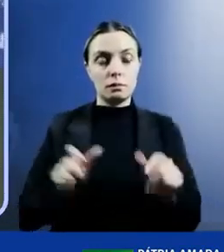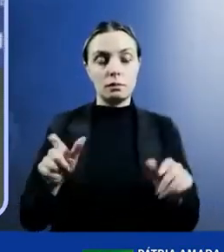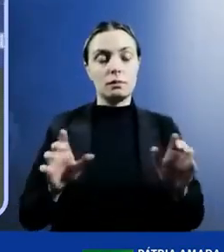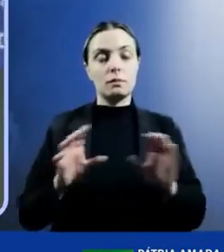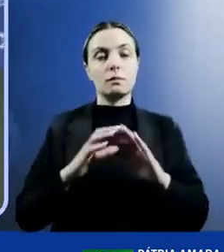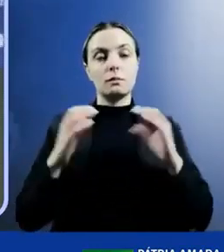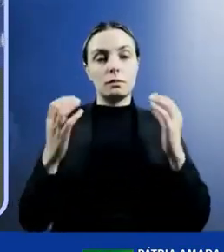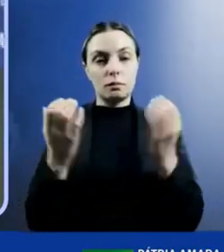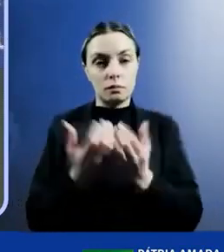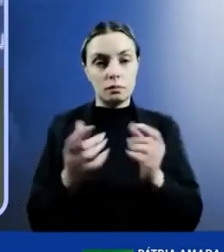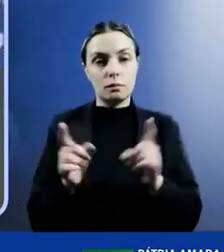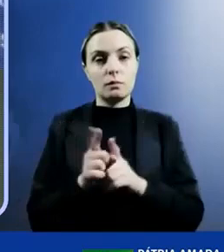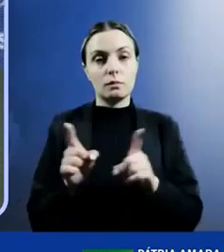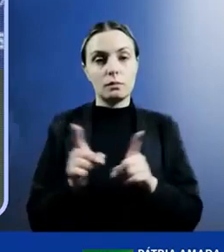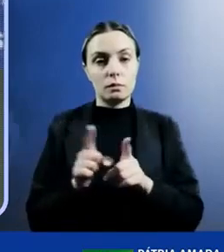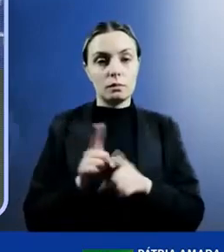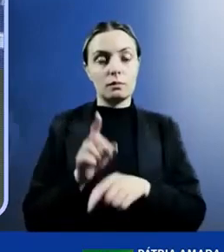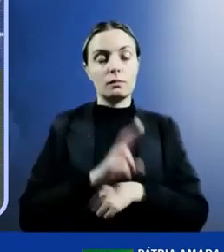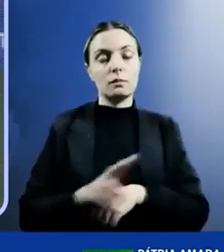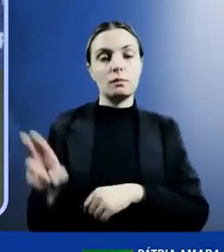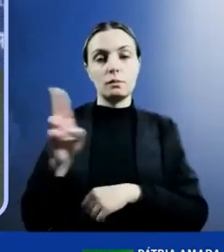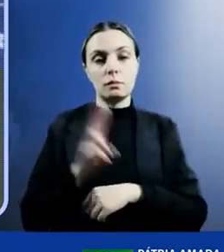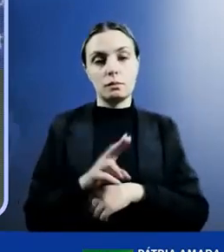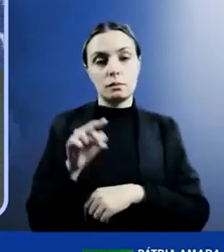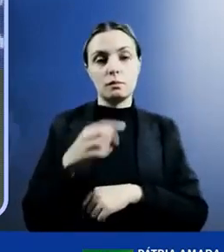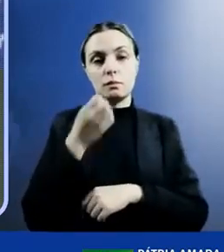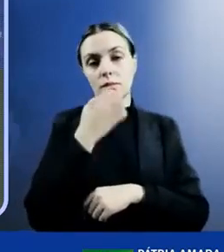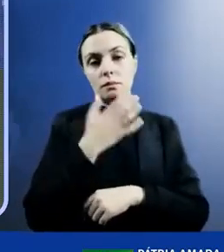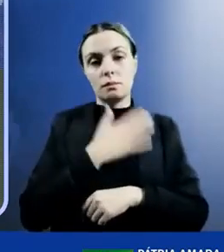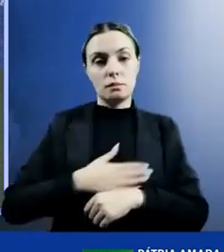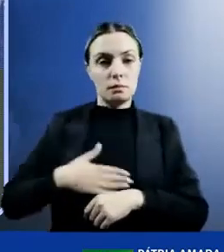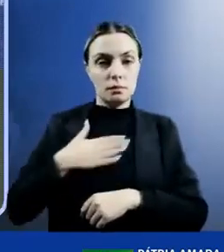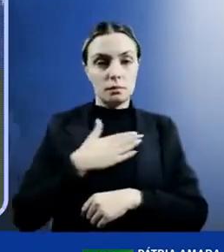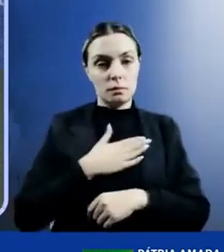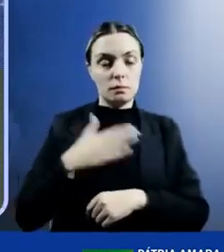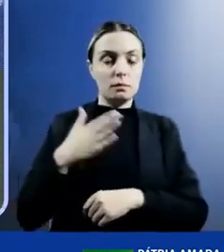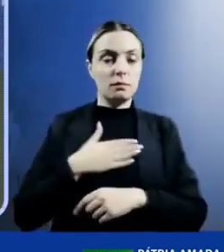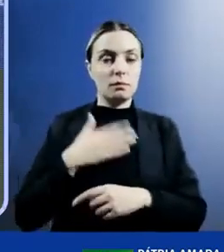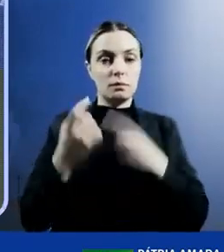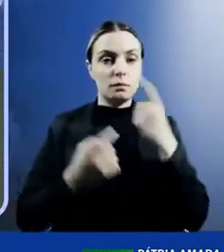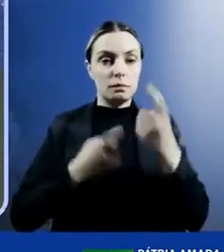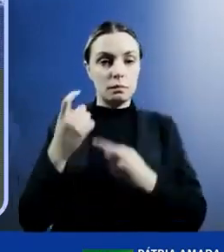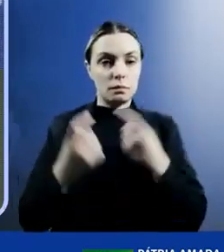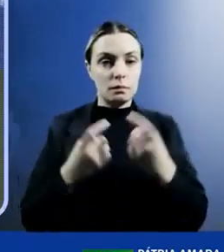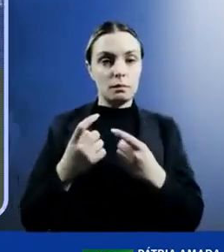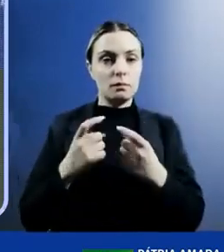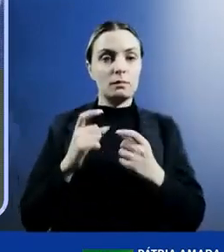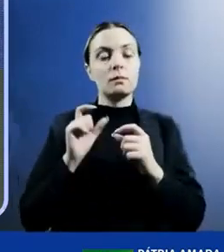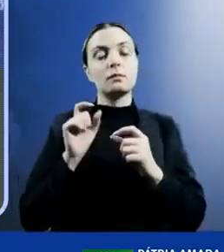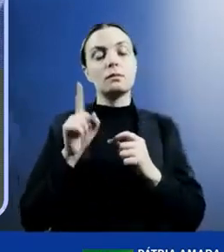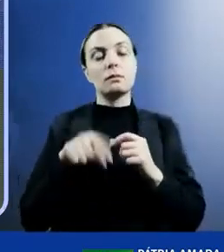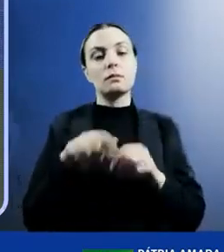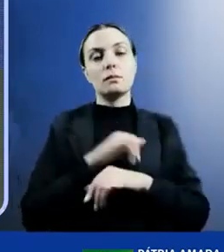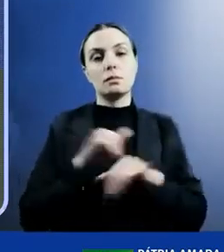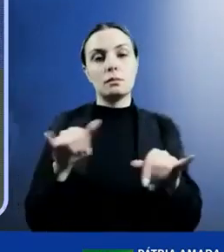também usufruindo deste bem-estar. É essa a nossa preocupação e o recado que a gente traz aqui para esse debate.